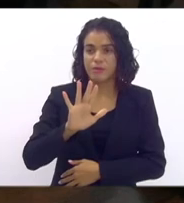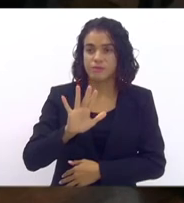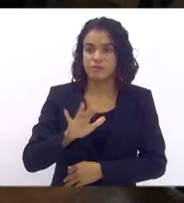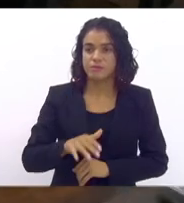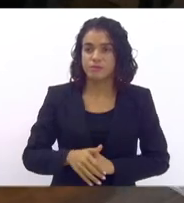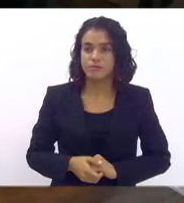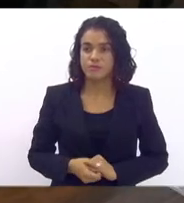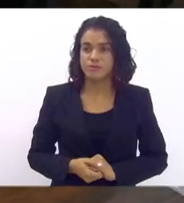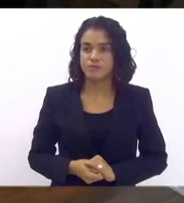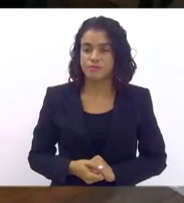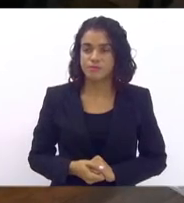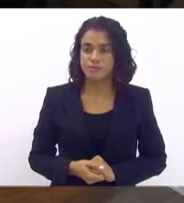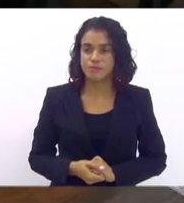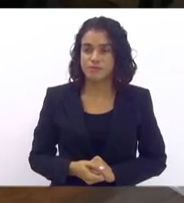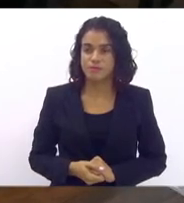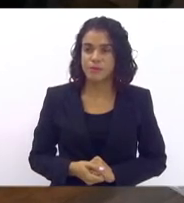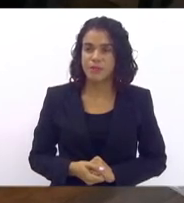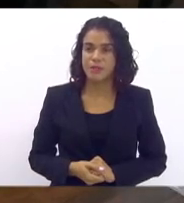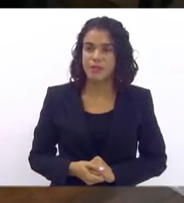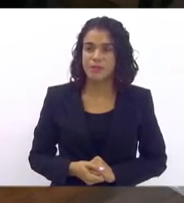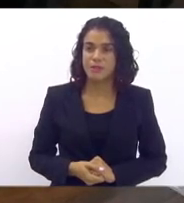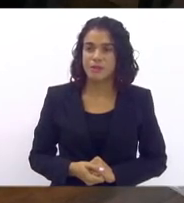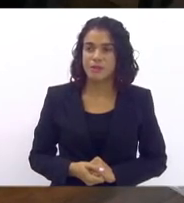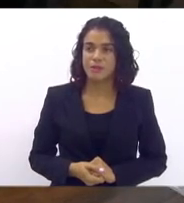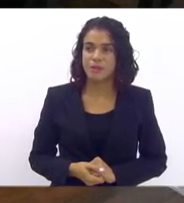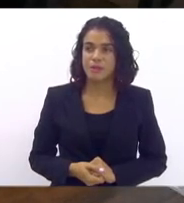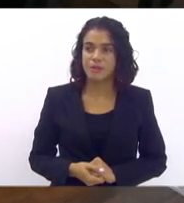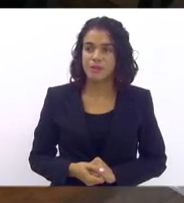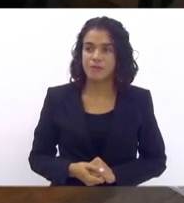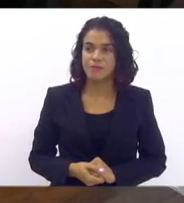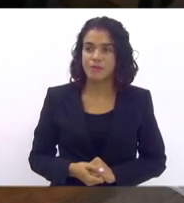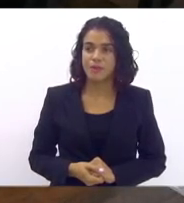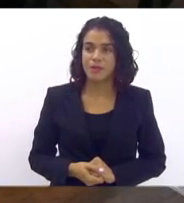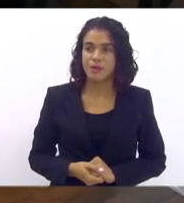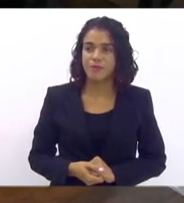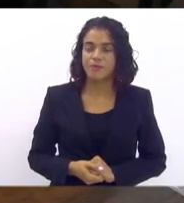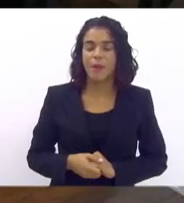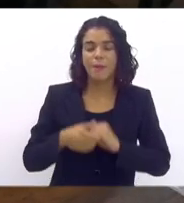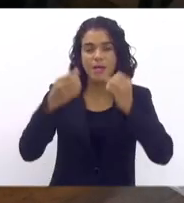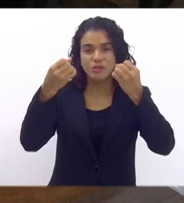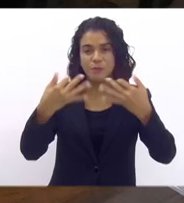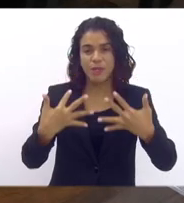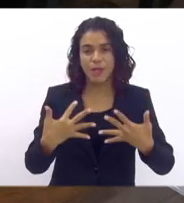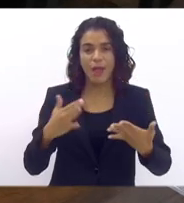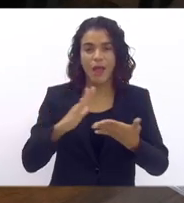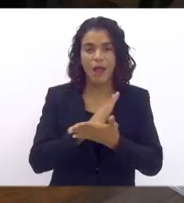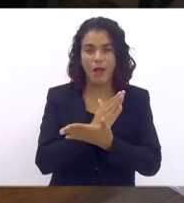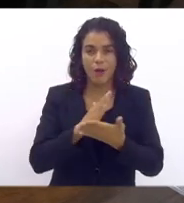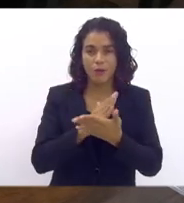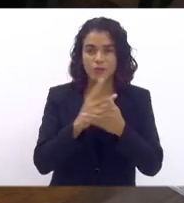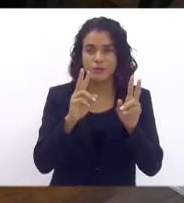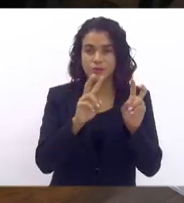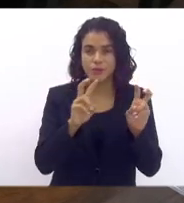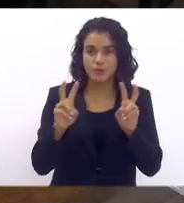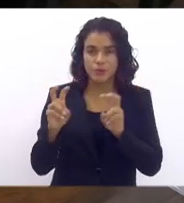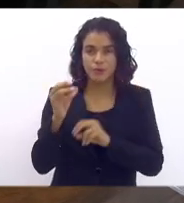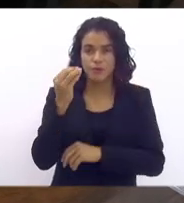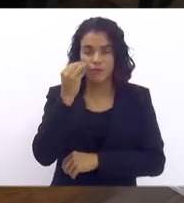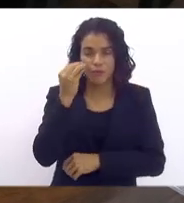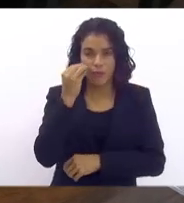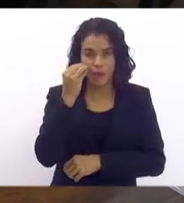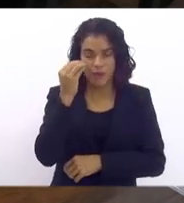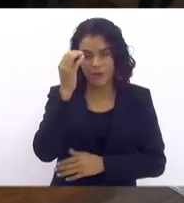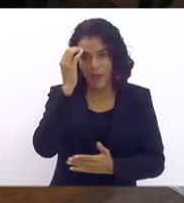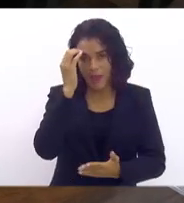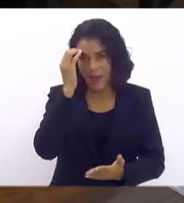é um prazer est aqui nessa casa representante do povo para poder esclarecer alguns assuntos eh vou tentar seguir a mesma ordem que a